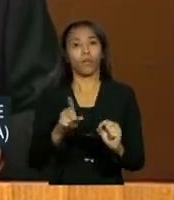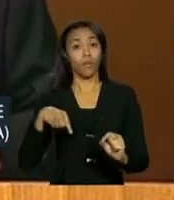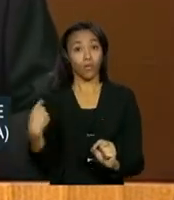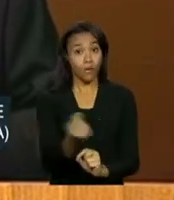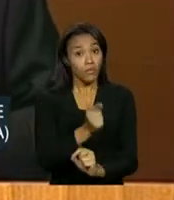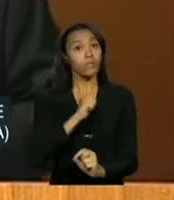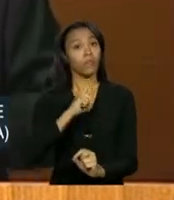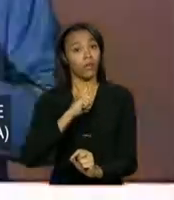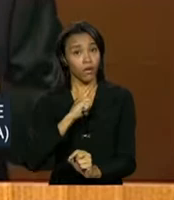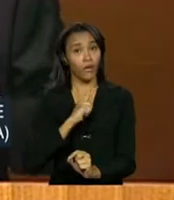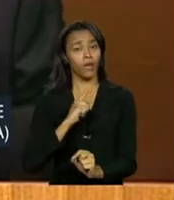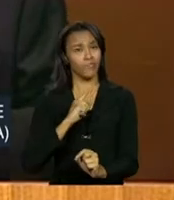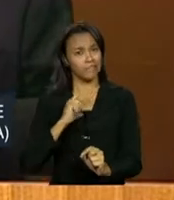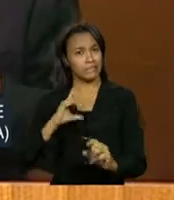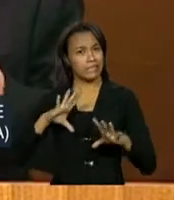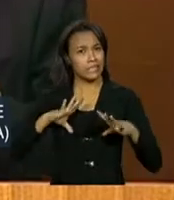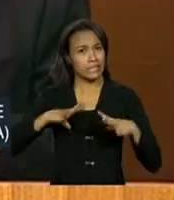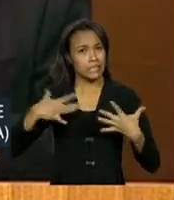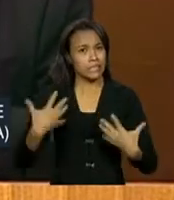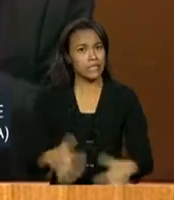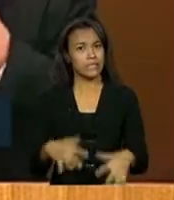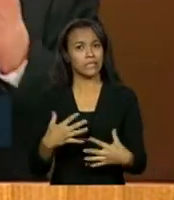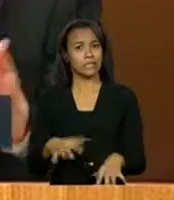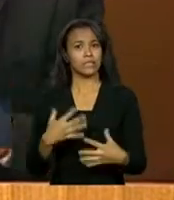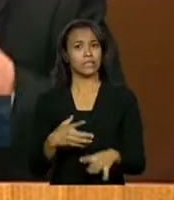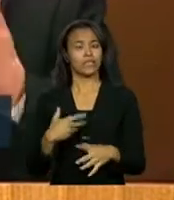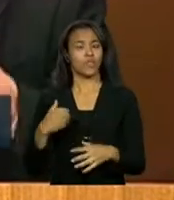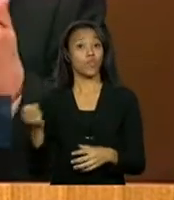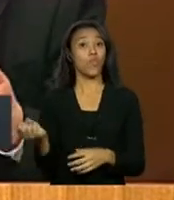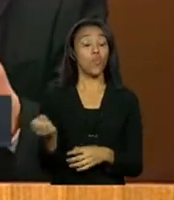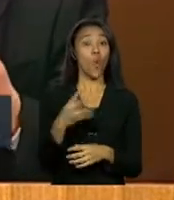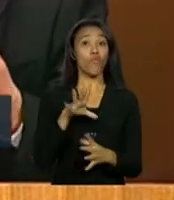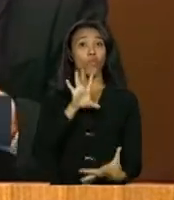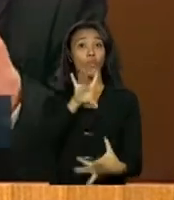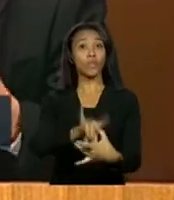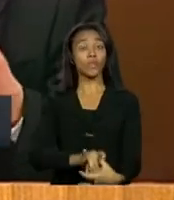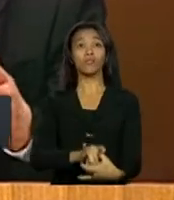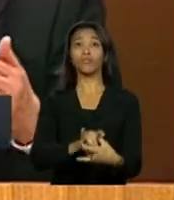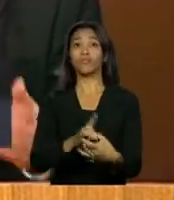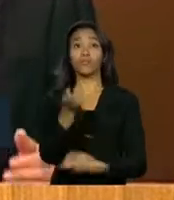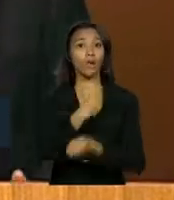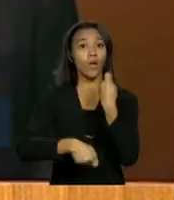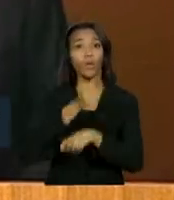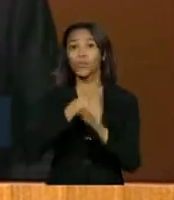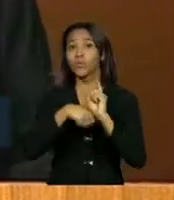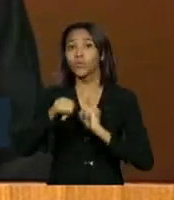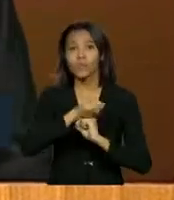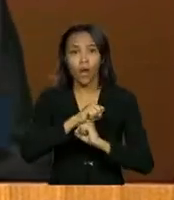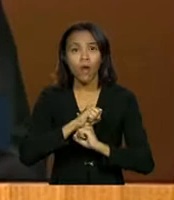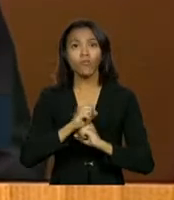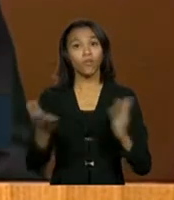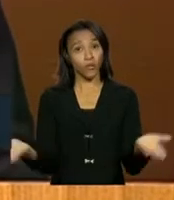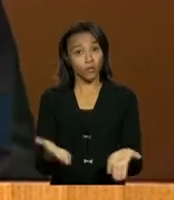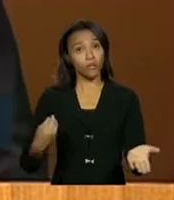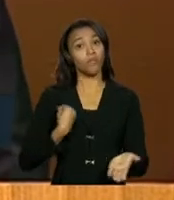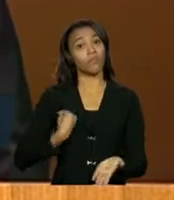temos desafios decorrentes de uma nova realidade econômico-social que o país passa.